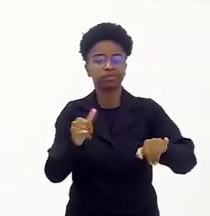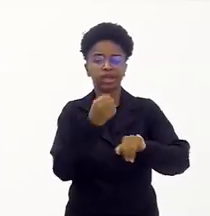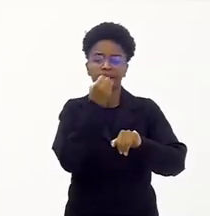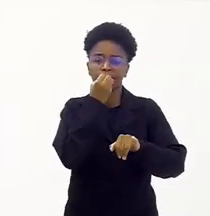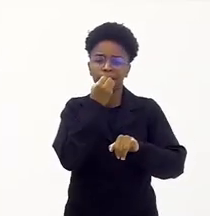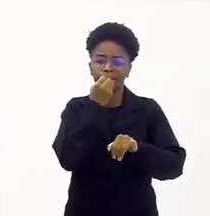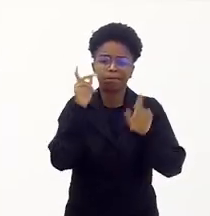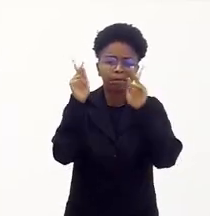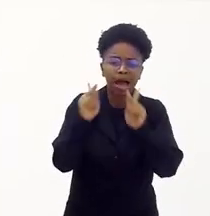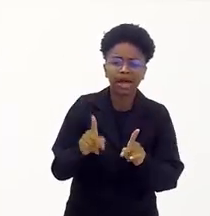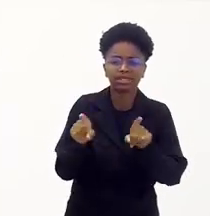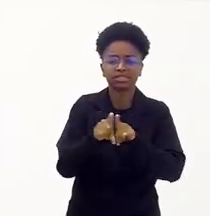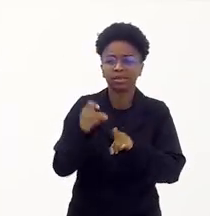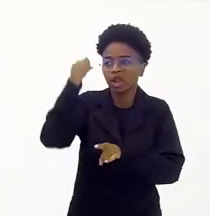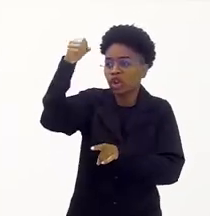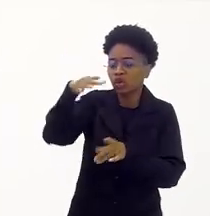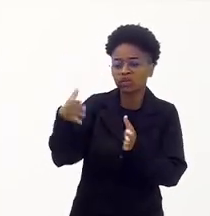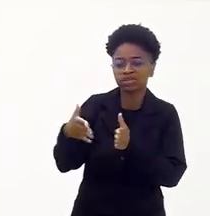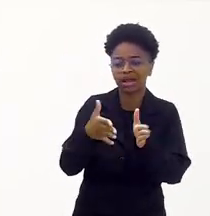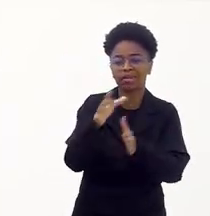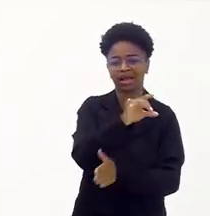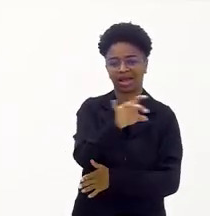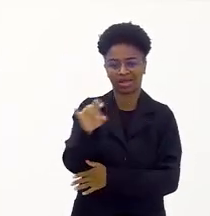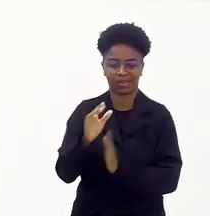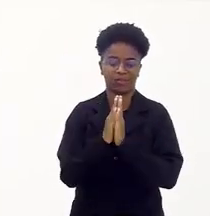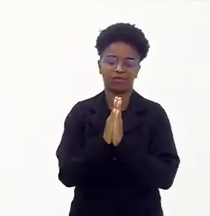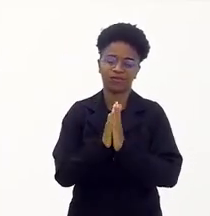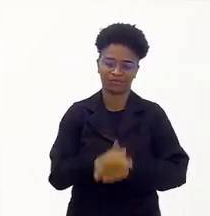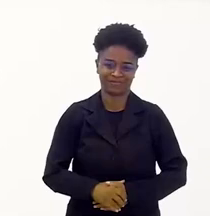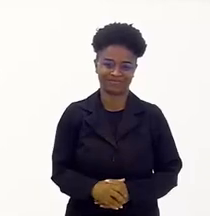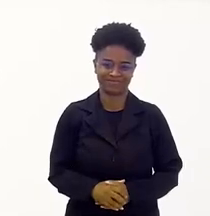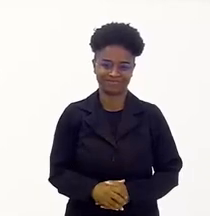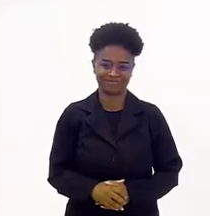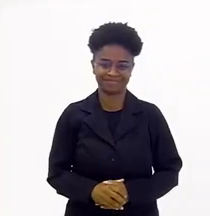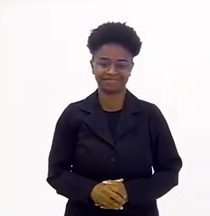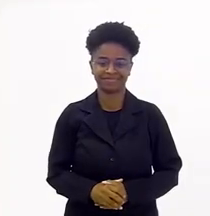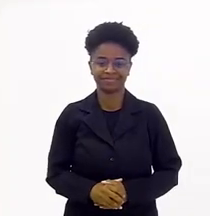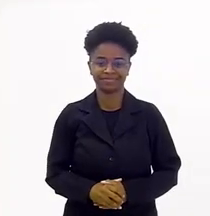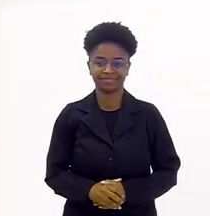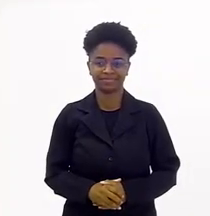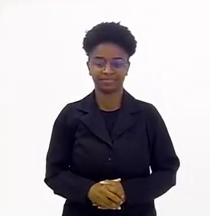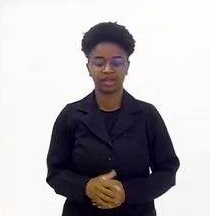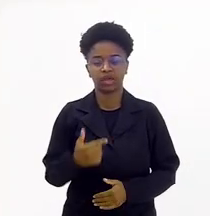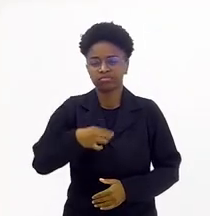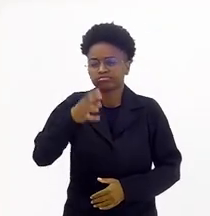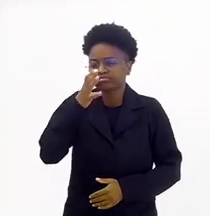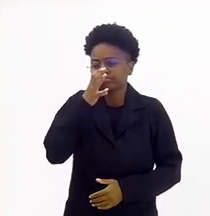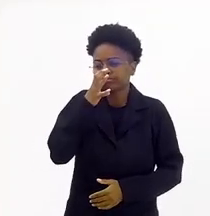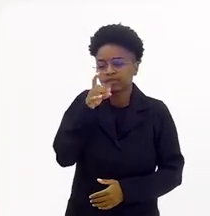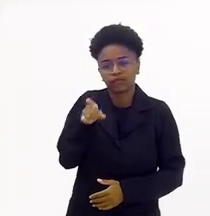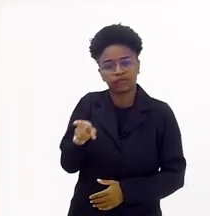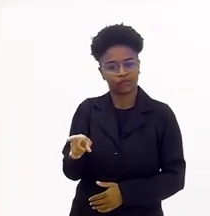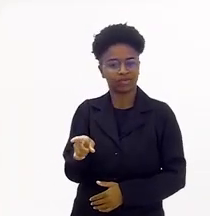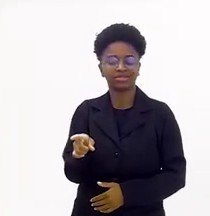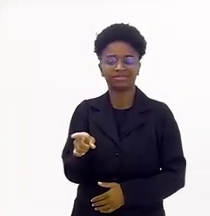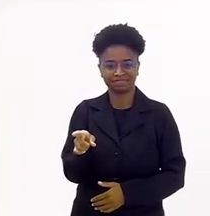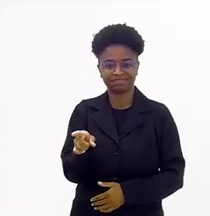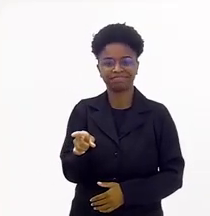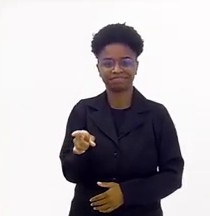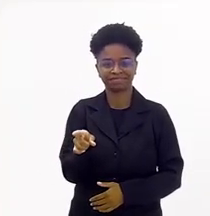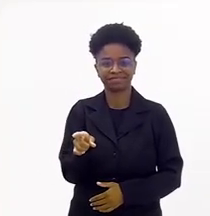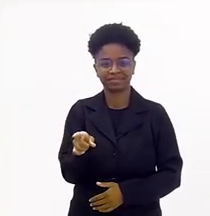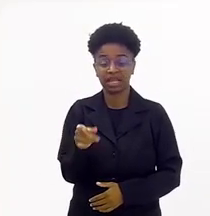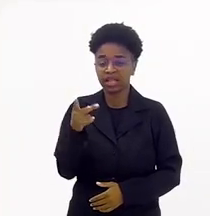desejar muita paz e muita luz no caminho de cada um, por favor. Olha, Ramiro, eu tenho uma admiração muito grande por